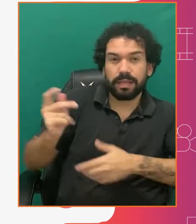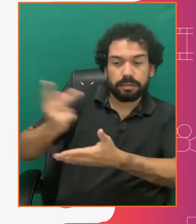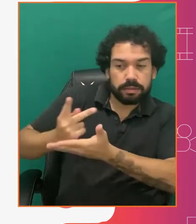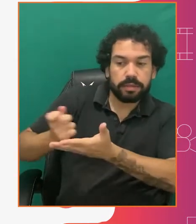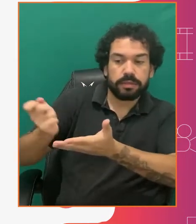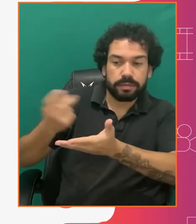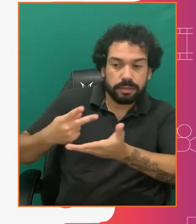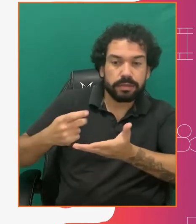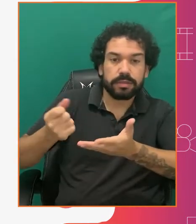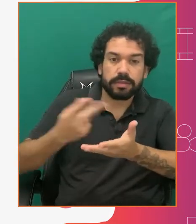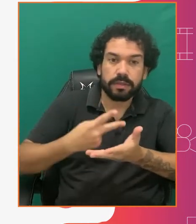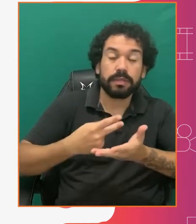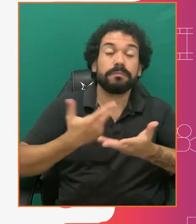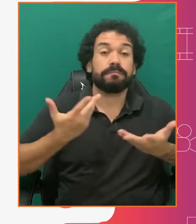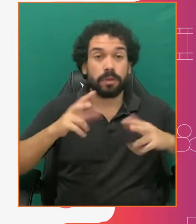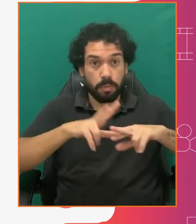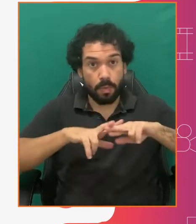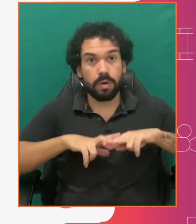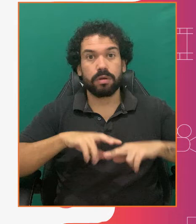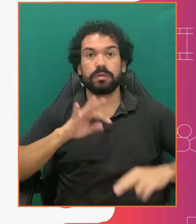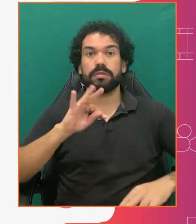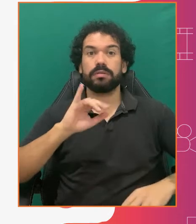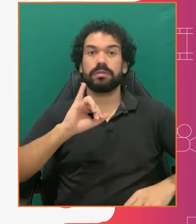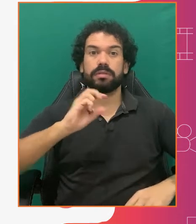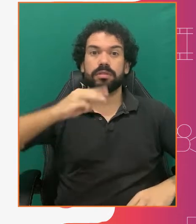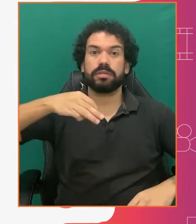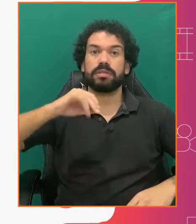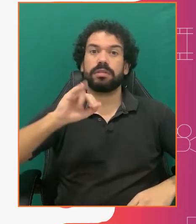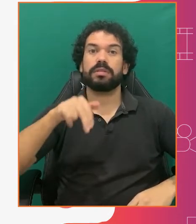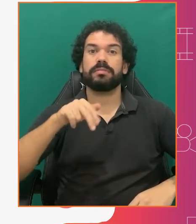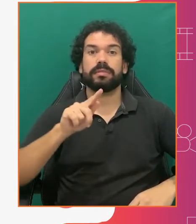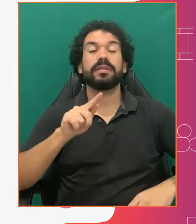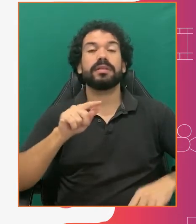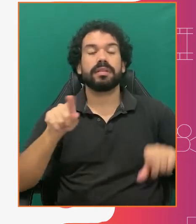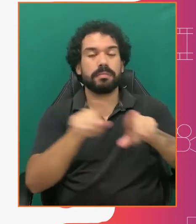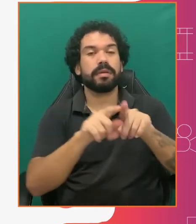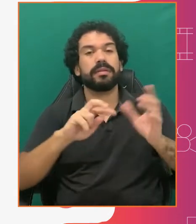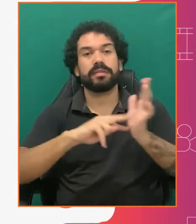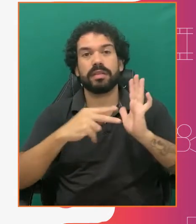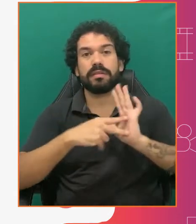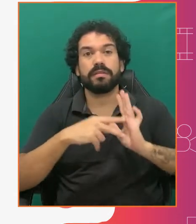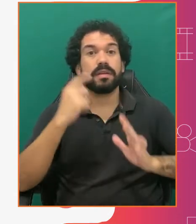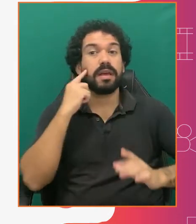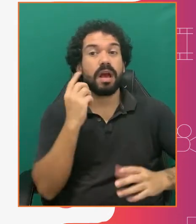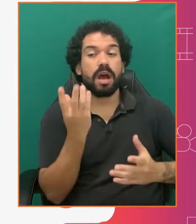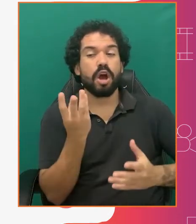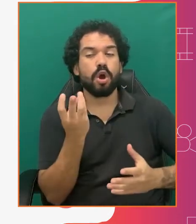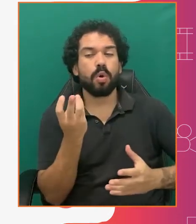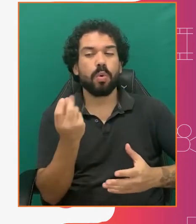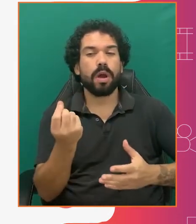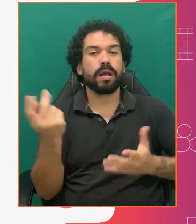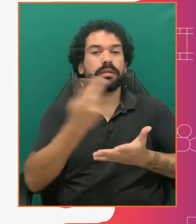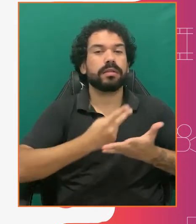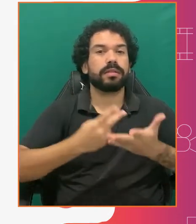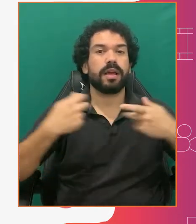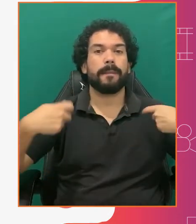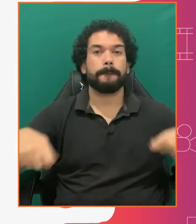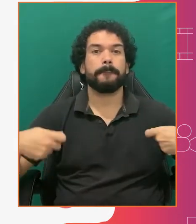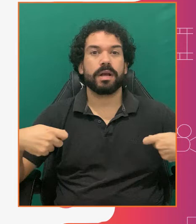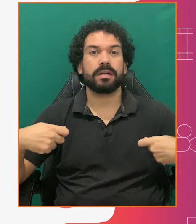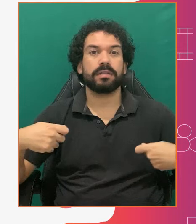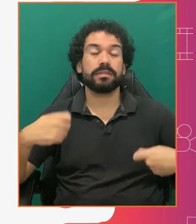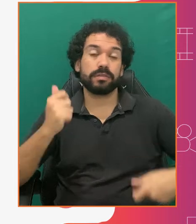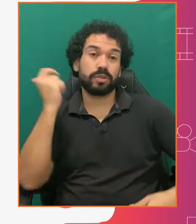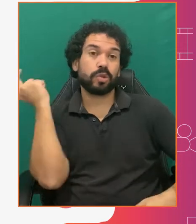papel. Então, o timing também tinha essa relação de calcular quantos desenhos eram